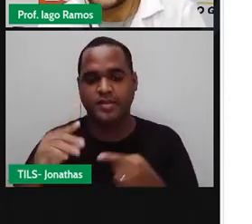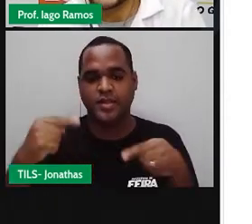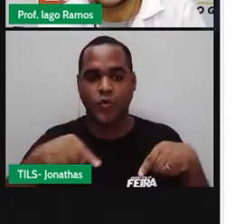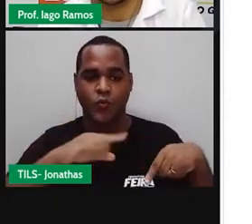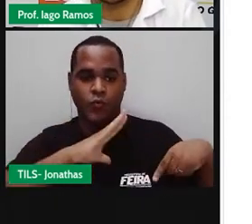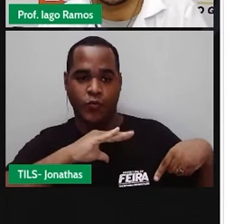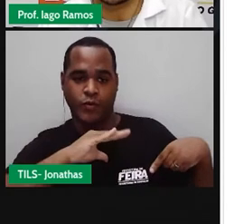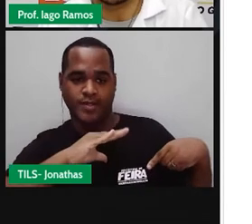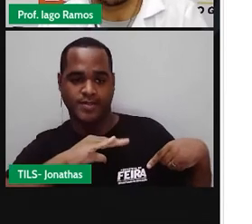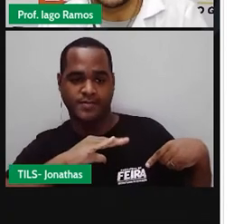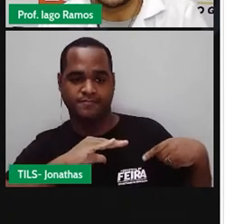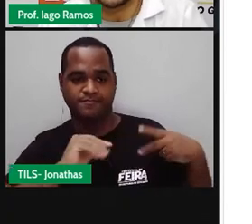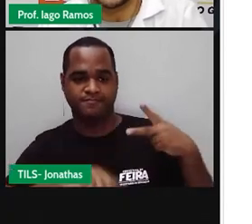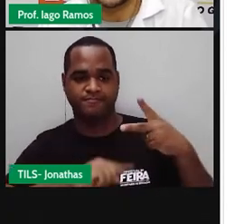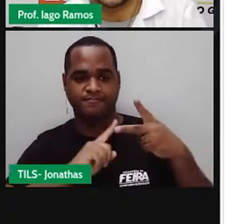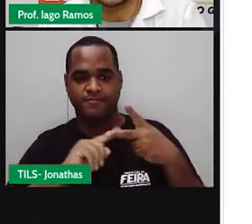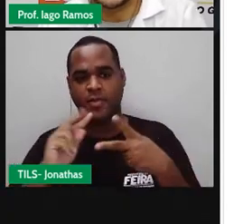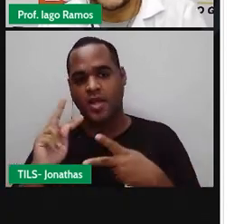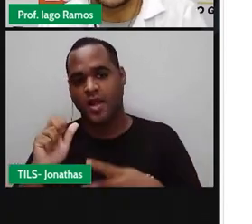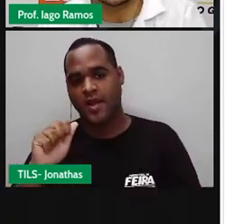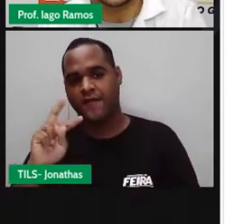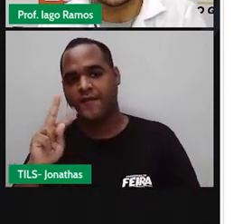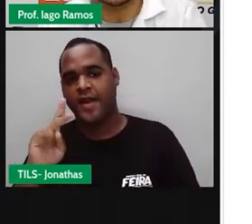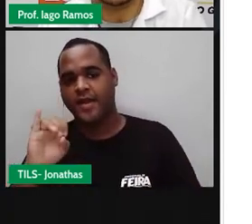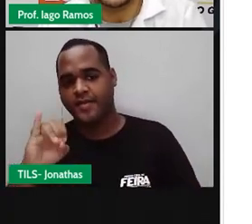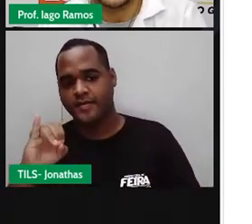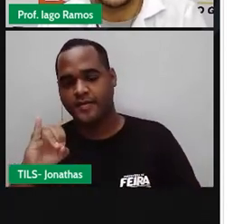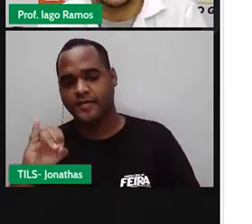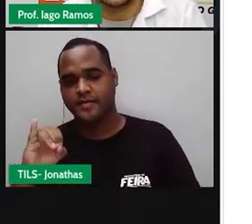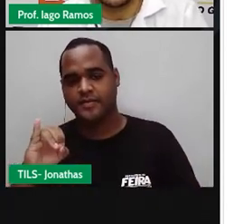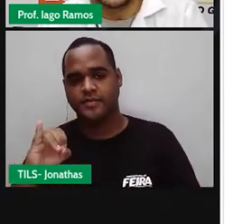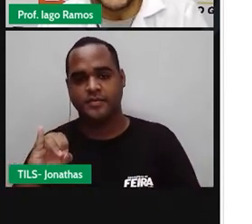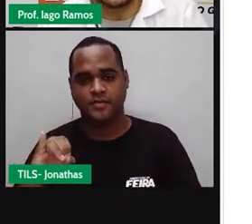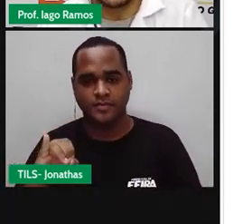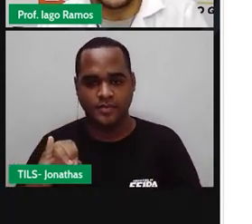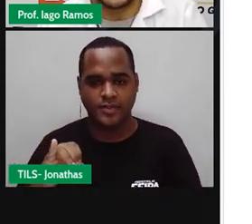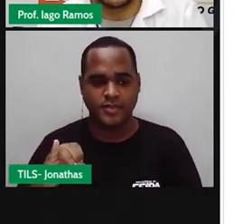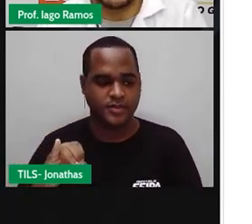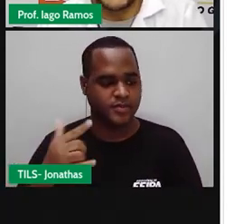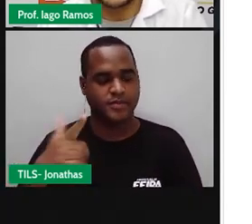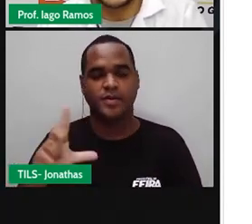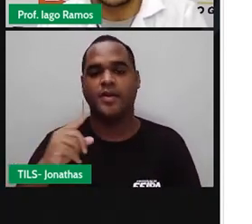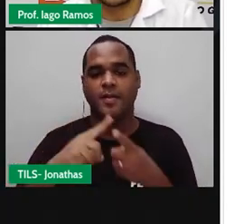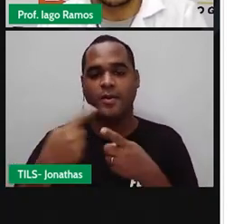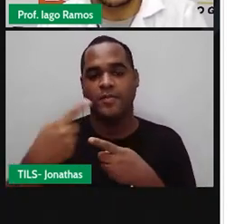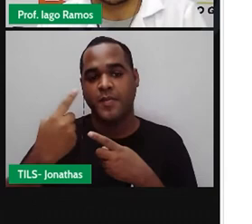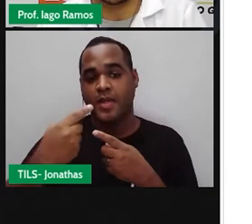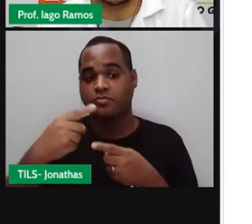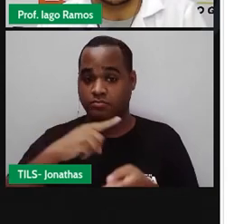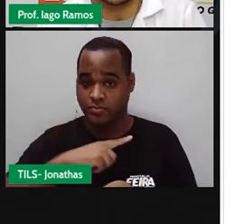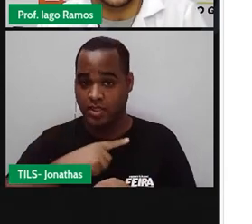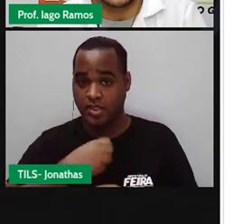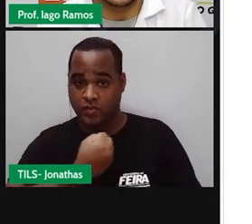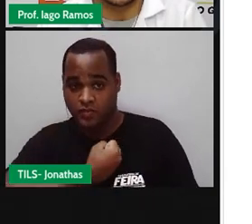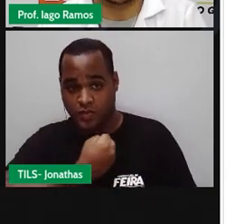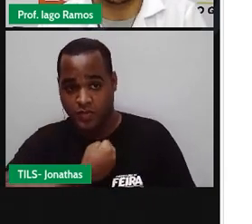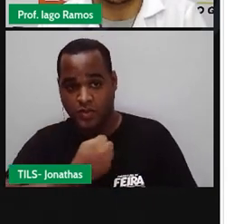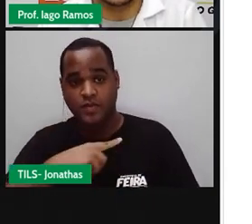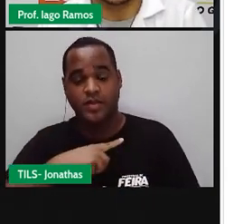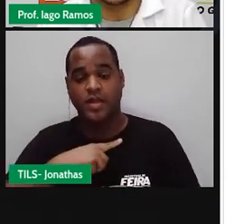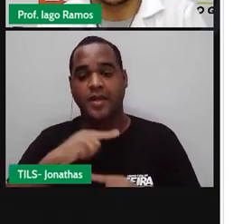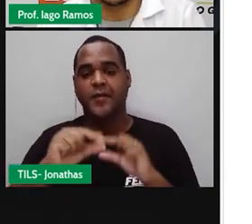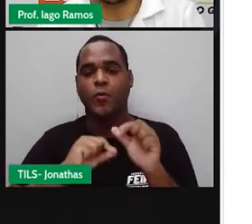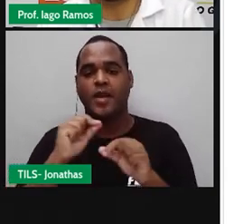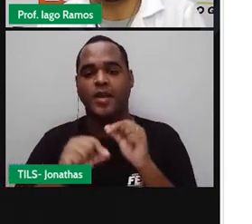Corinthians e o Havaí, certo? Na primeira parte aqui, os primeiros números, é a